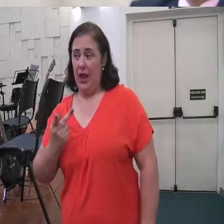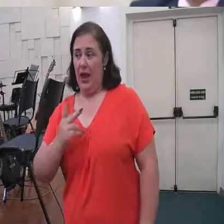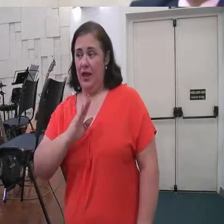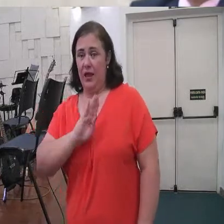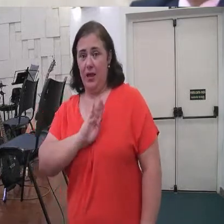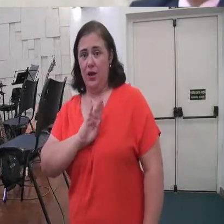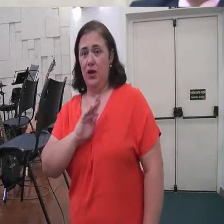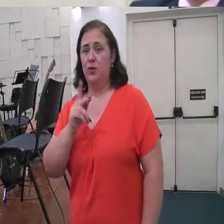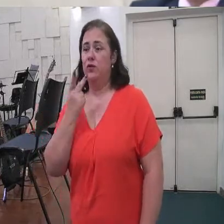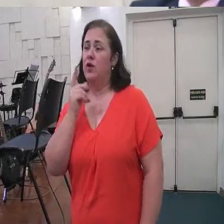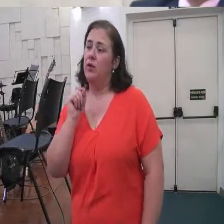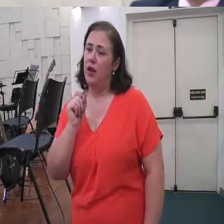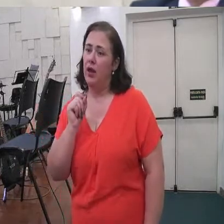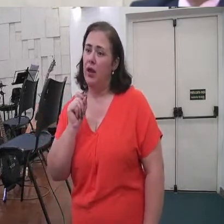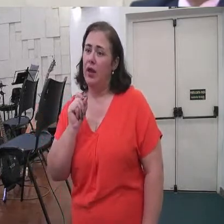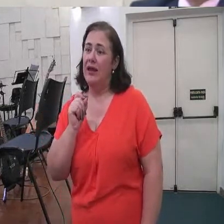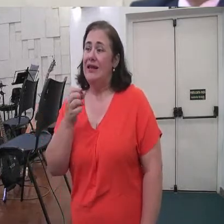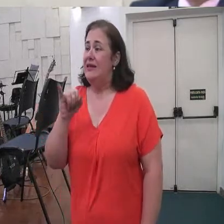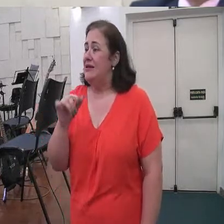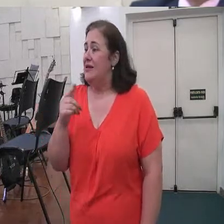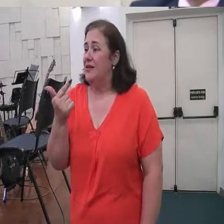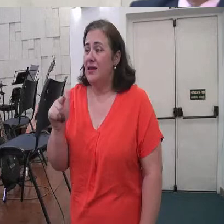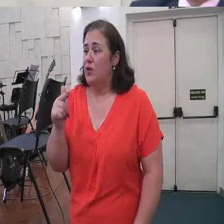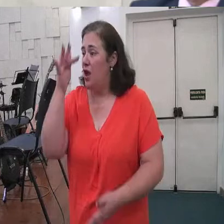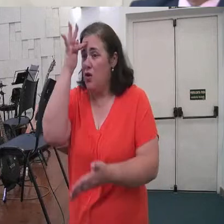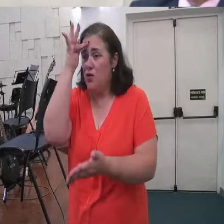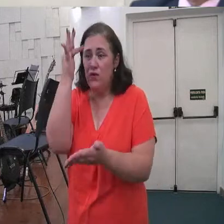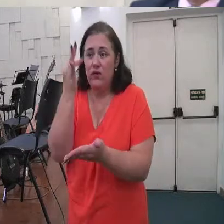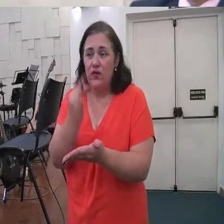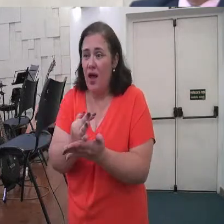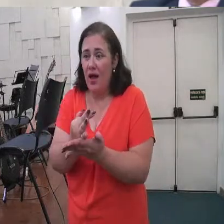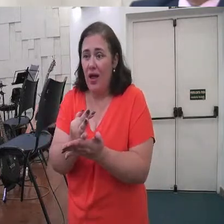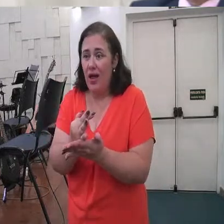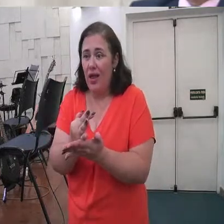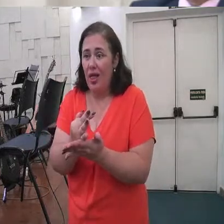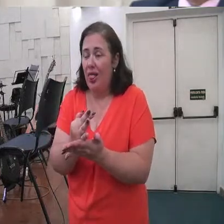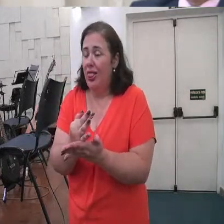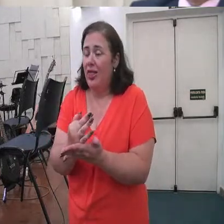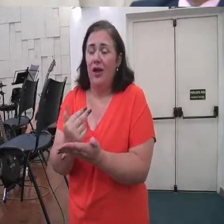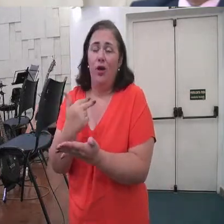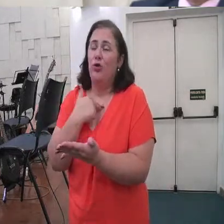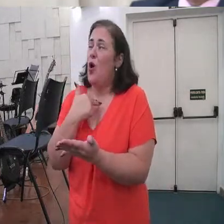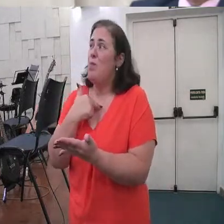impossível agradar a Deus. Então eu preciso ter algum tipo de fé.